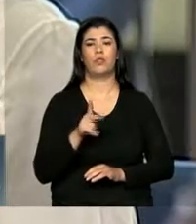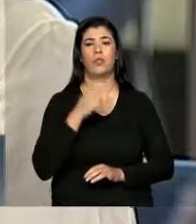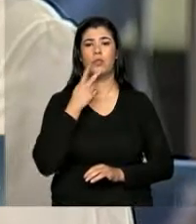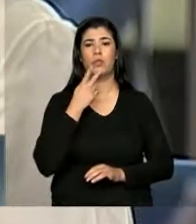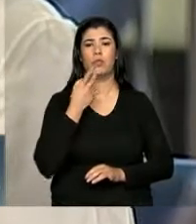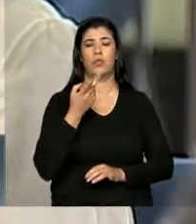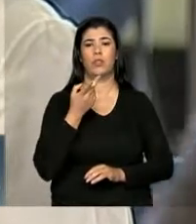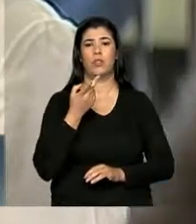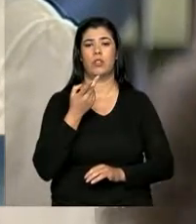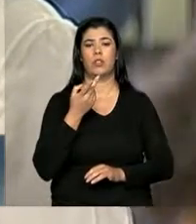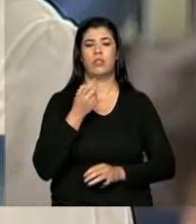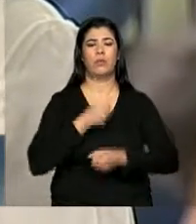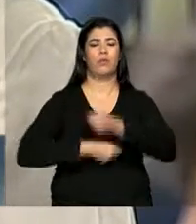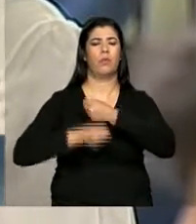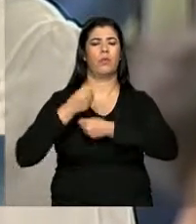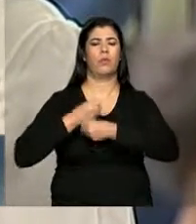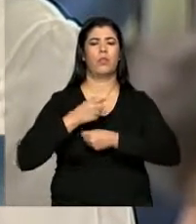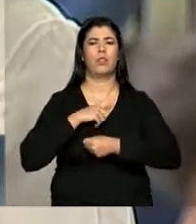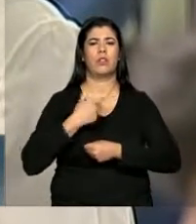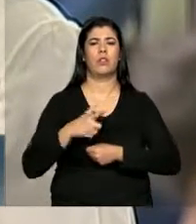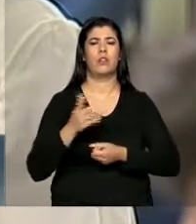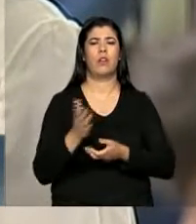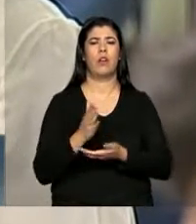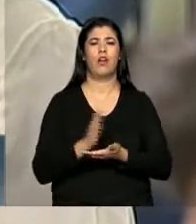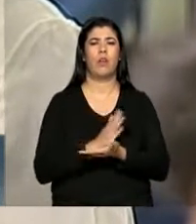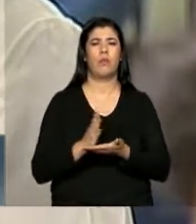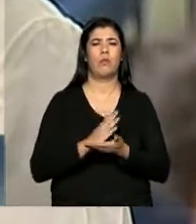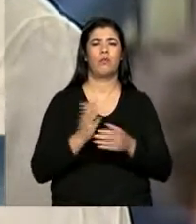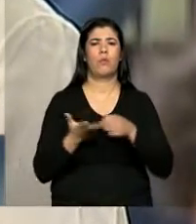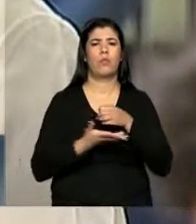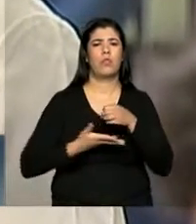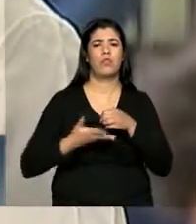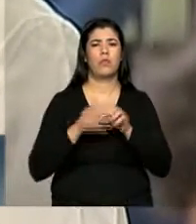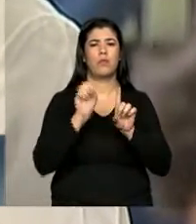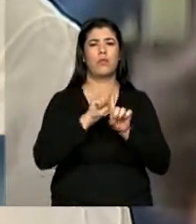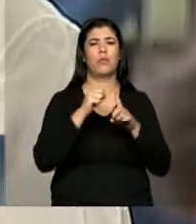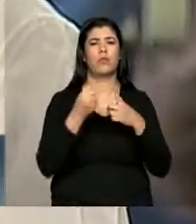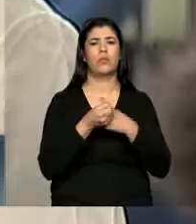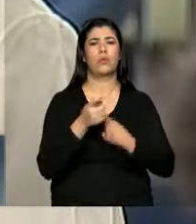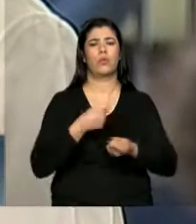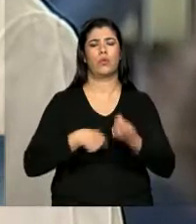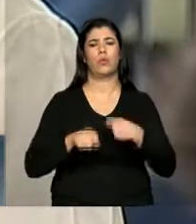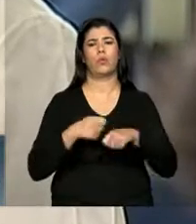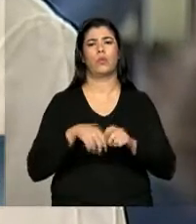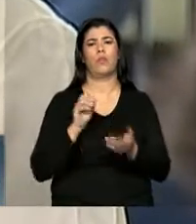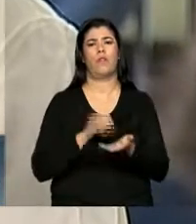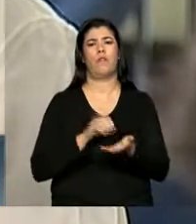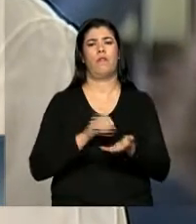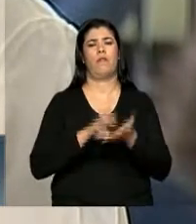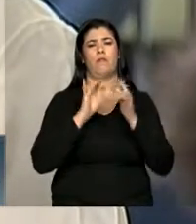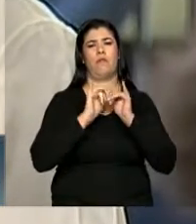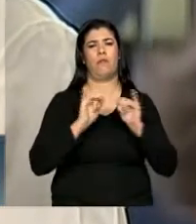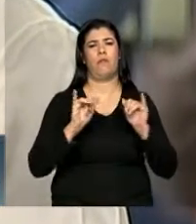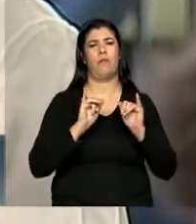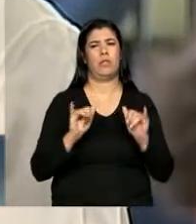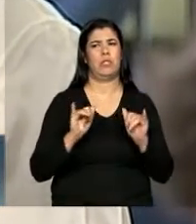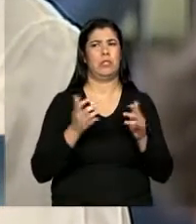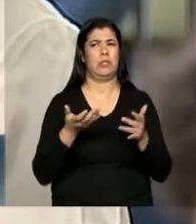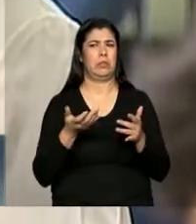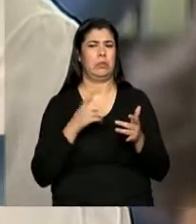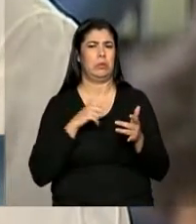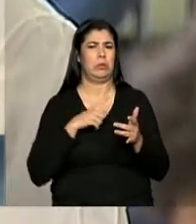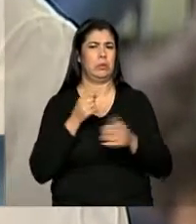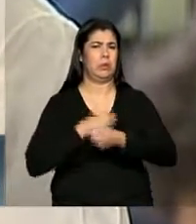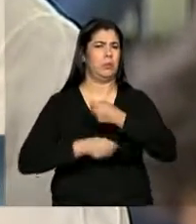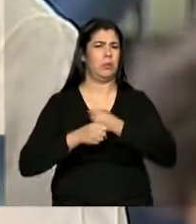nesse ano, eu acho que ano passado não tinha isso. Alguns níveis socioeconômicos aparecem sem formação. Por que que esse ano passado também tinha sem informação